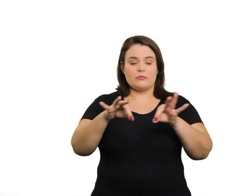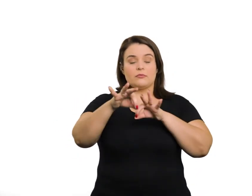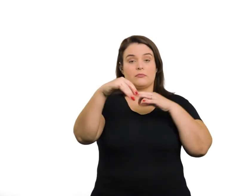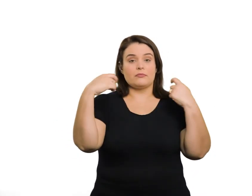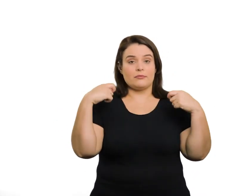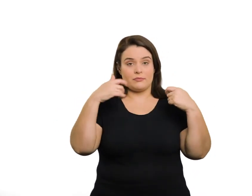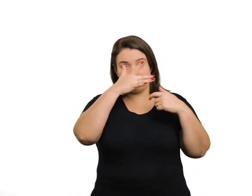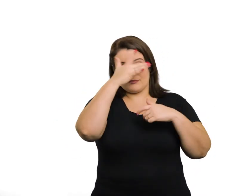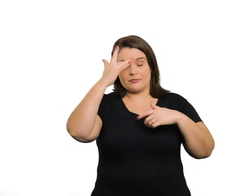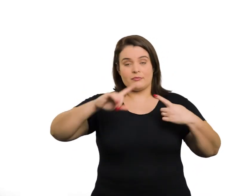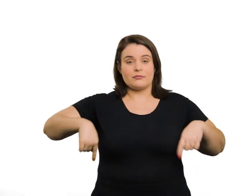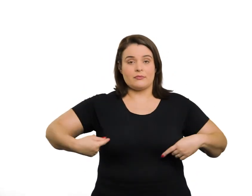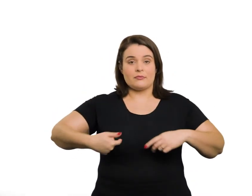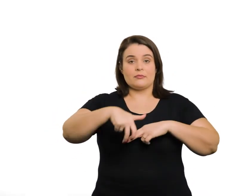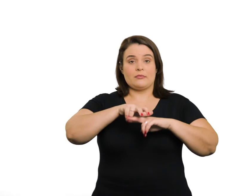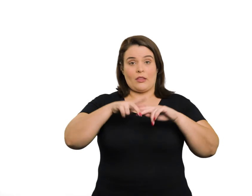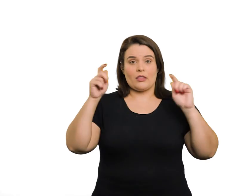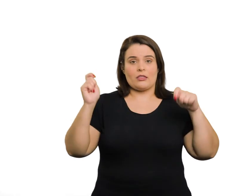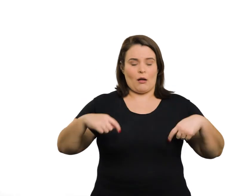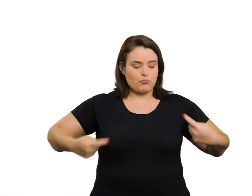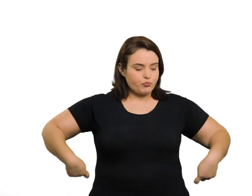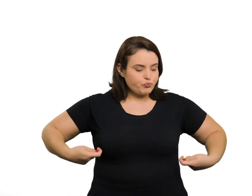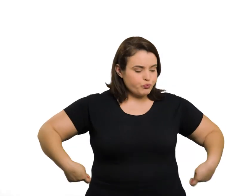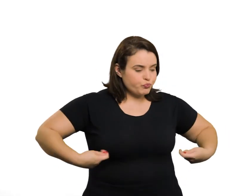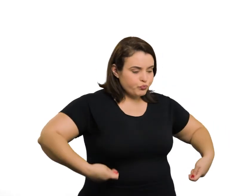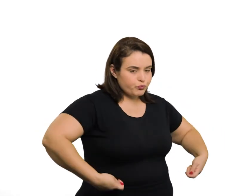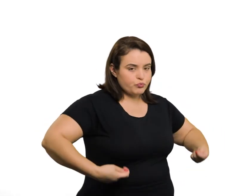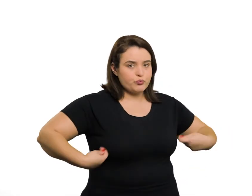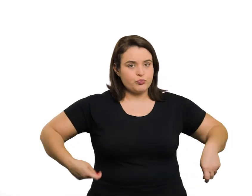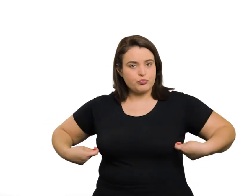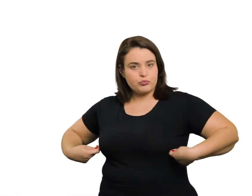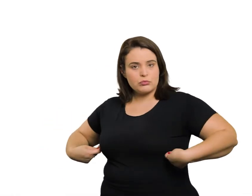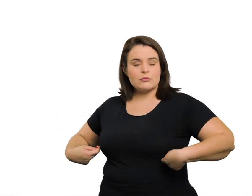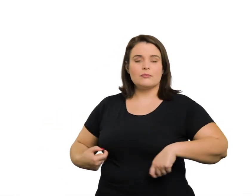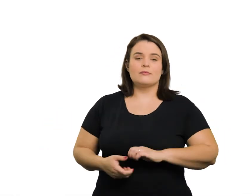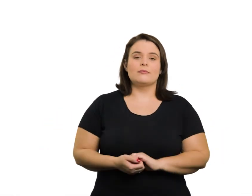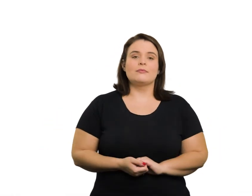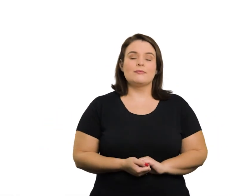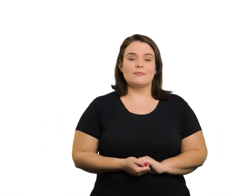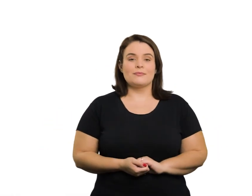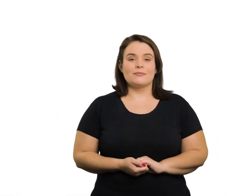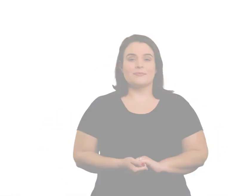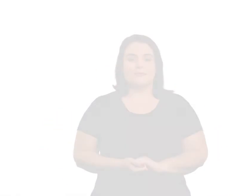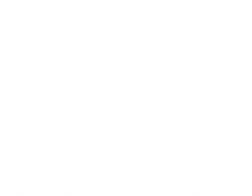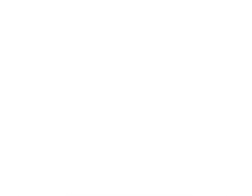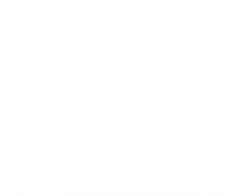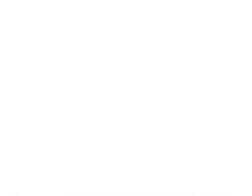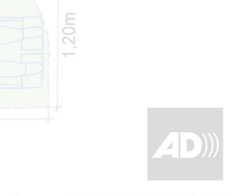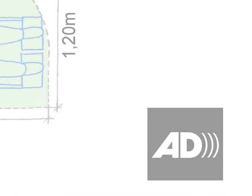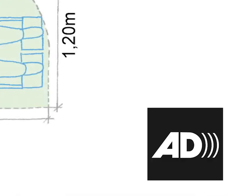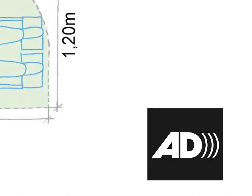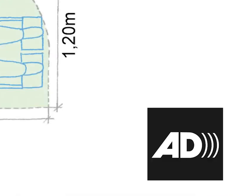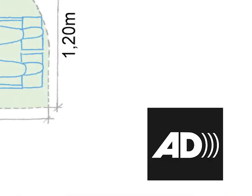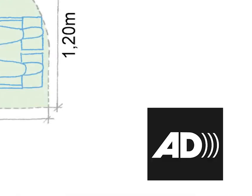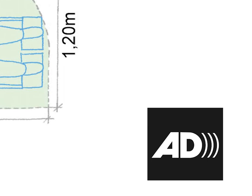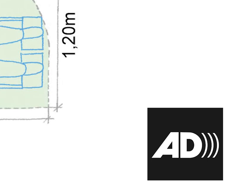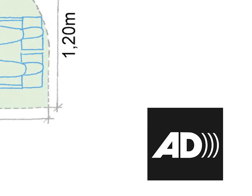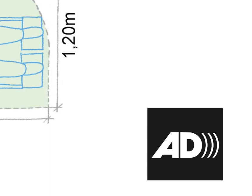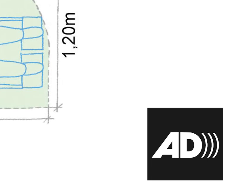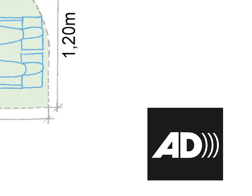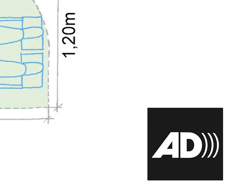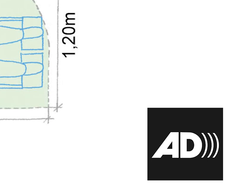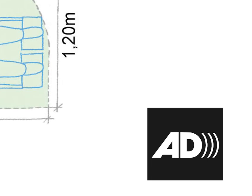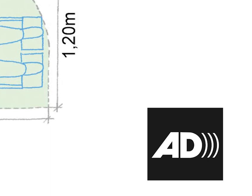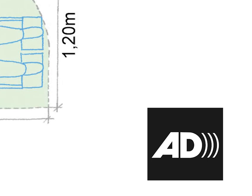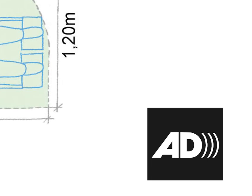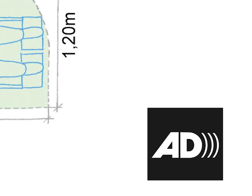os espaços necessários para os usuários de cadeiras de rodas efetuarem manobras sem deslocamento.